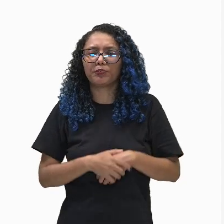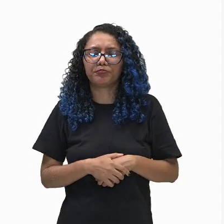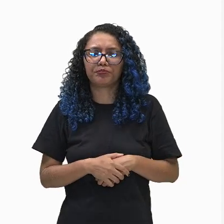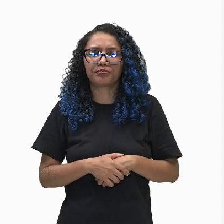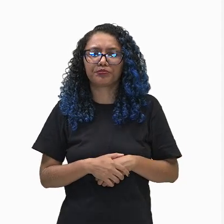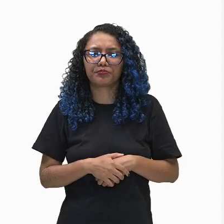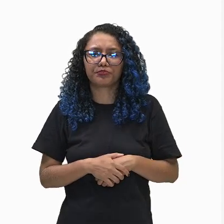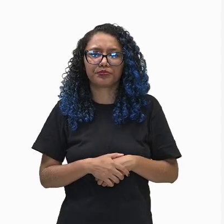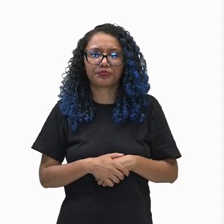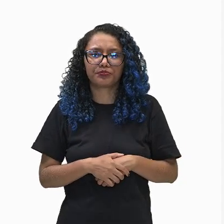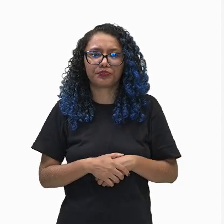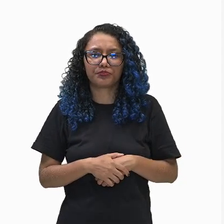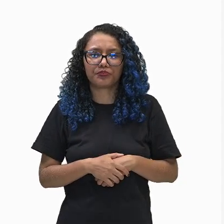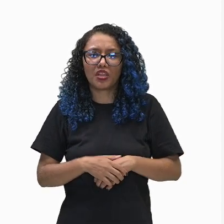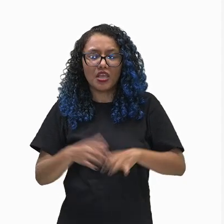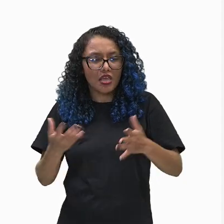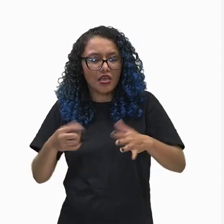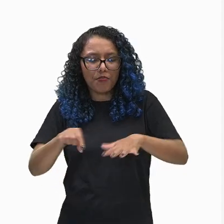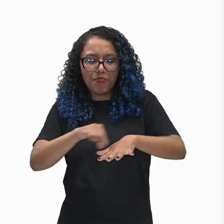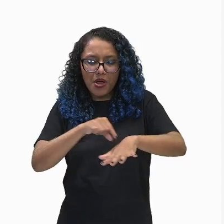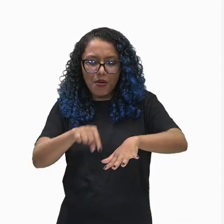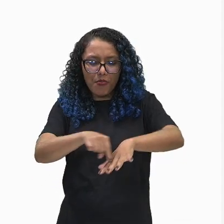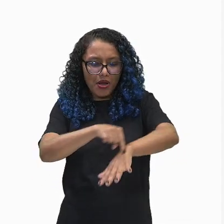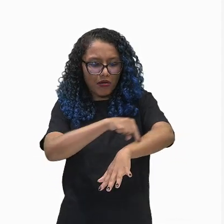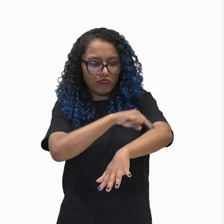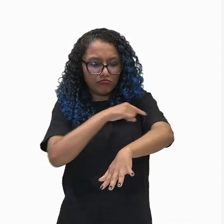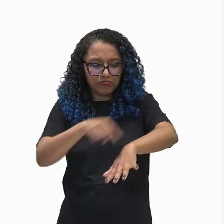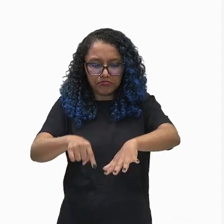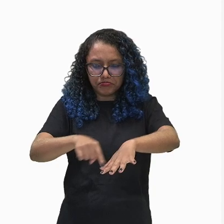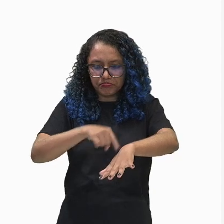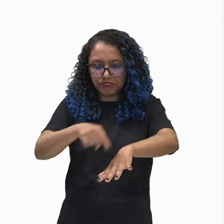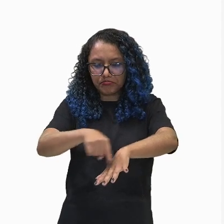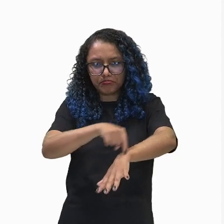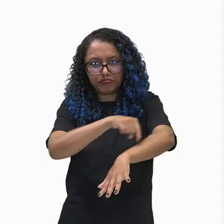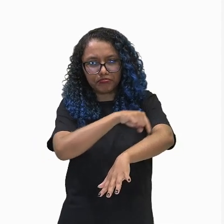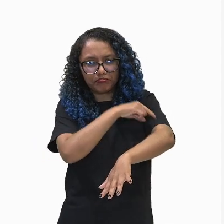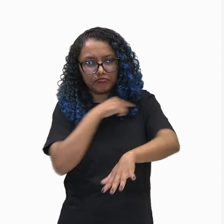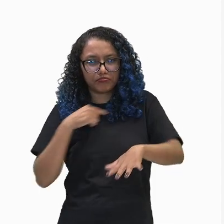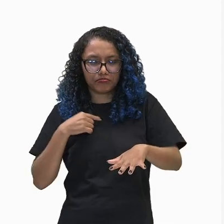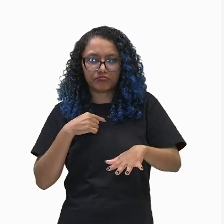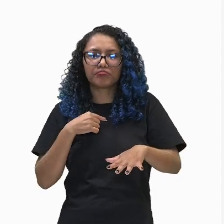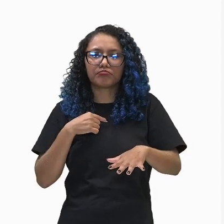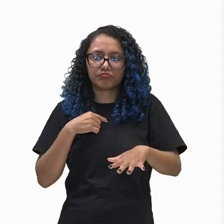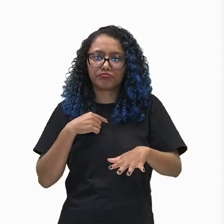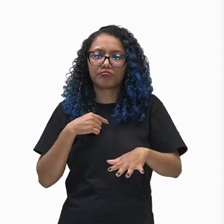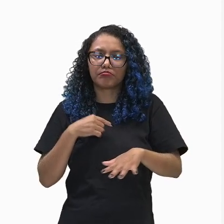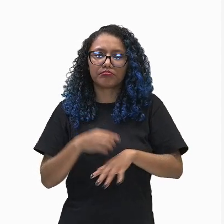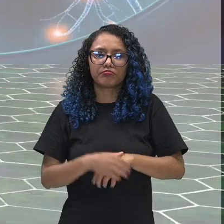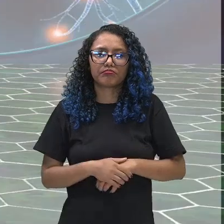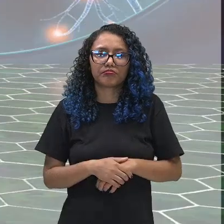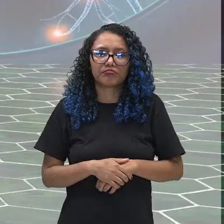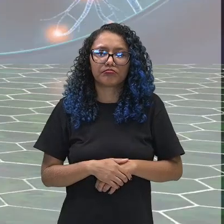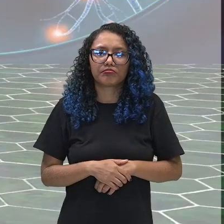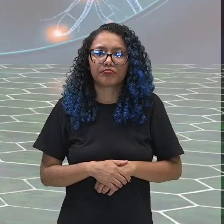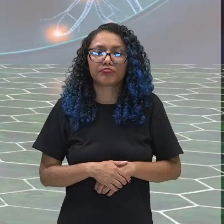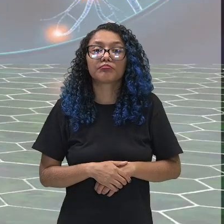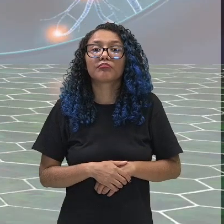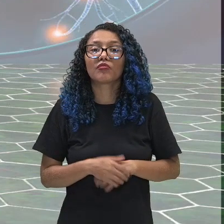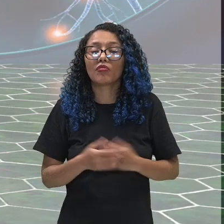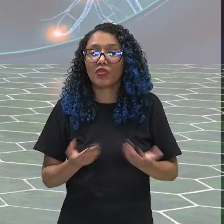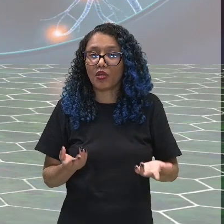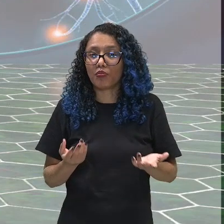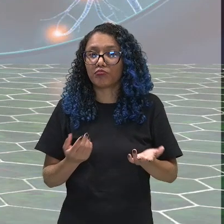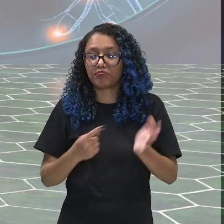Então, quando nós falamos que o neurônio é a célula do